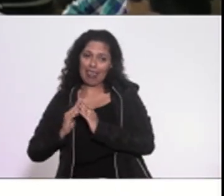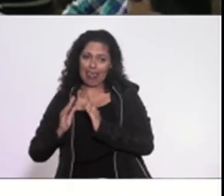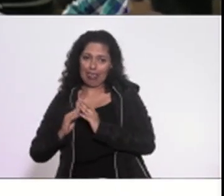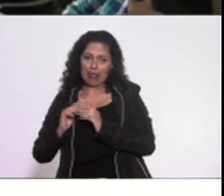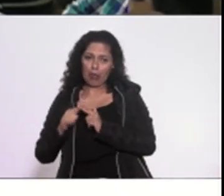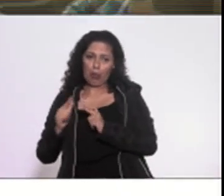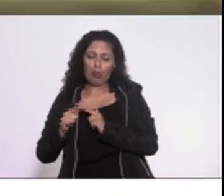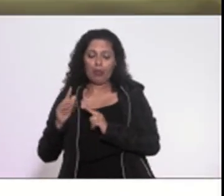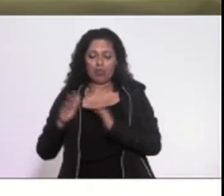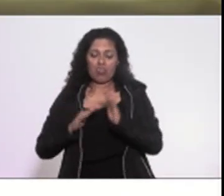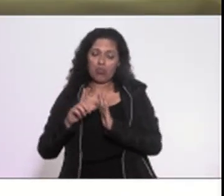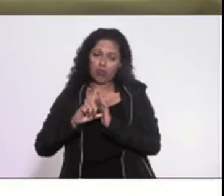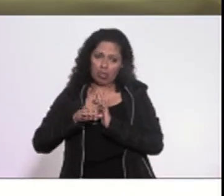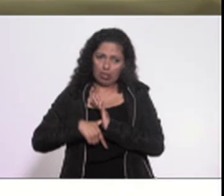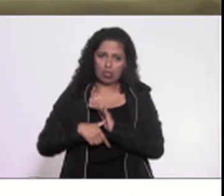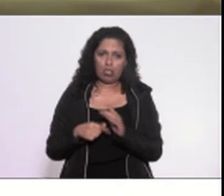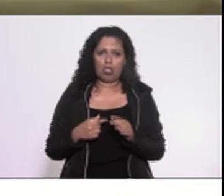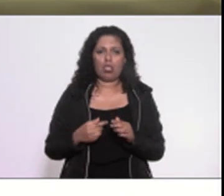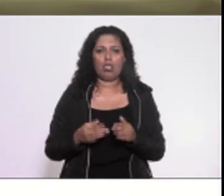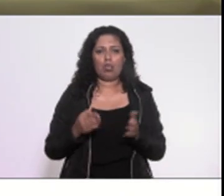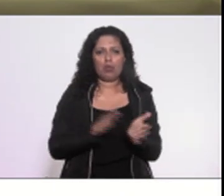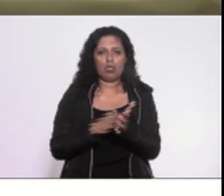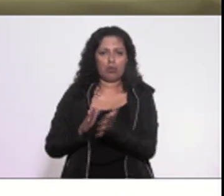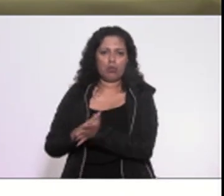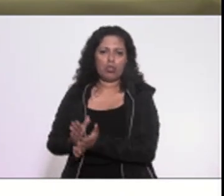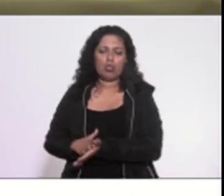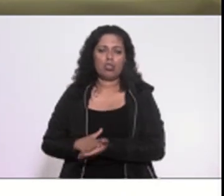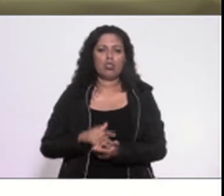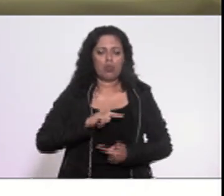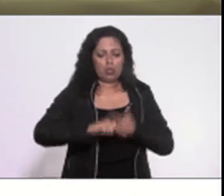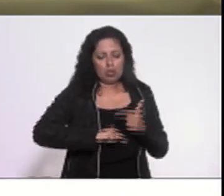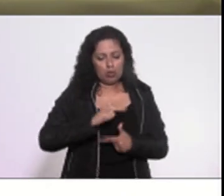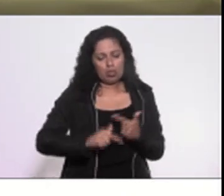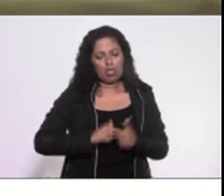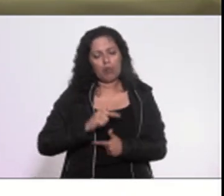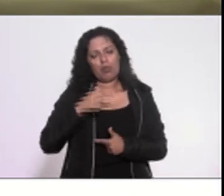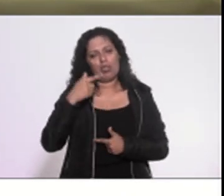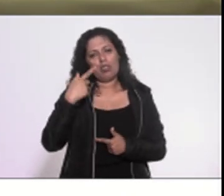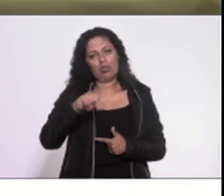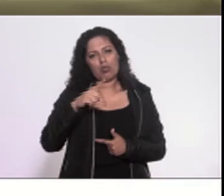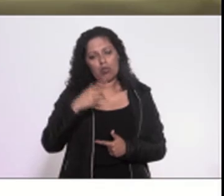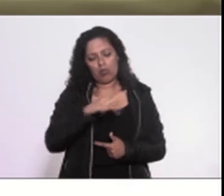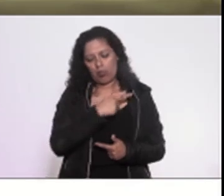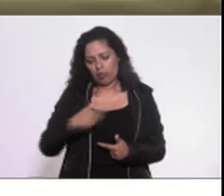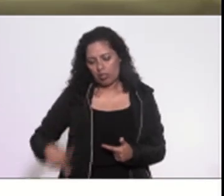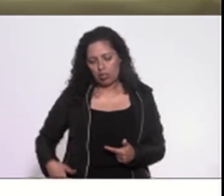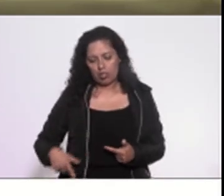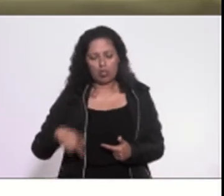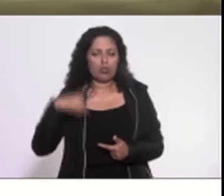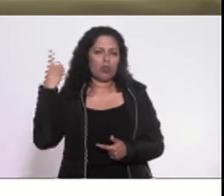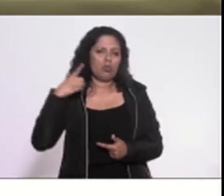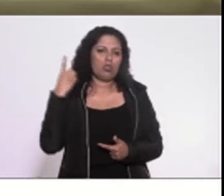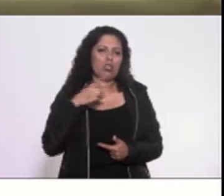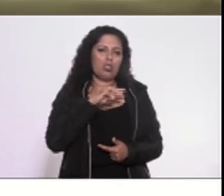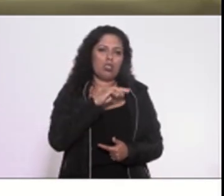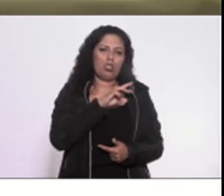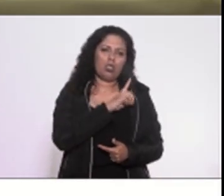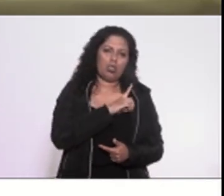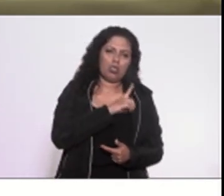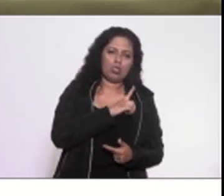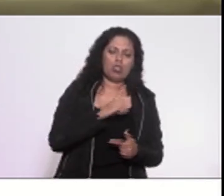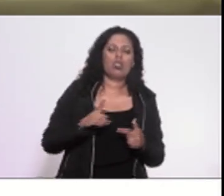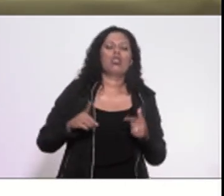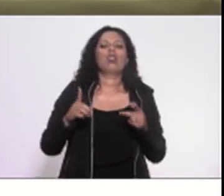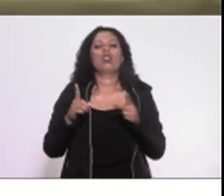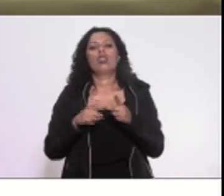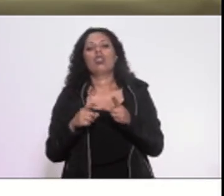atrasei um pouquinho. Parabenizar a condução dessa CPI pela deputada Marta Rocha, incansável nos trabalhos. Também, deputada Zeidan, parabéns